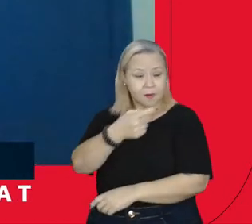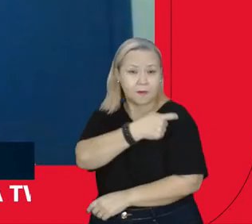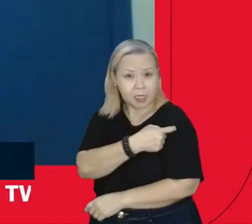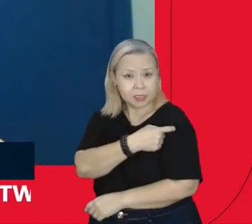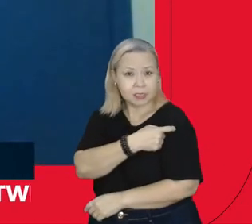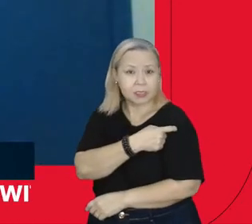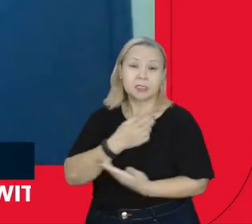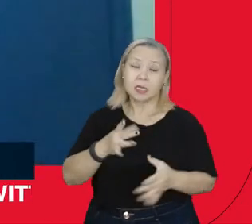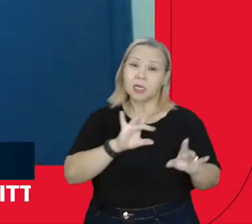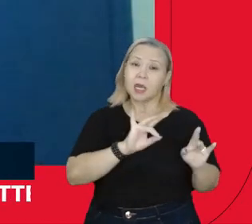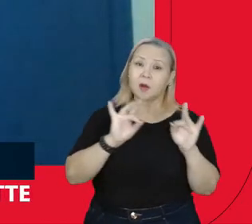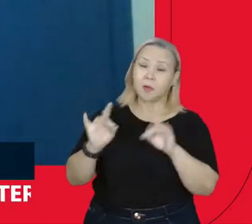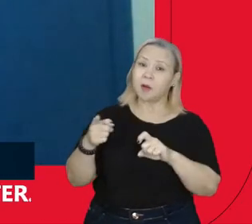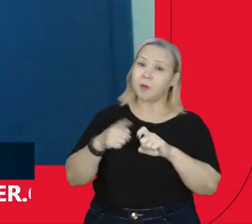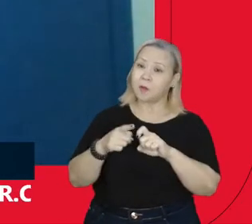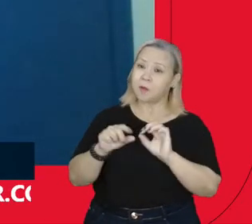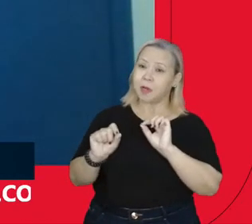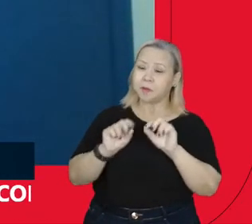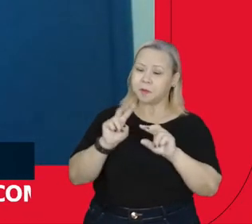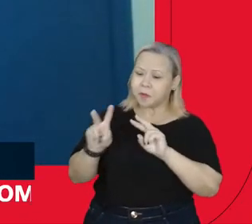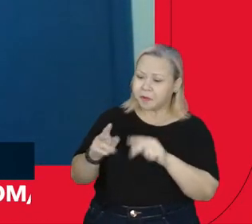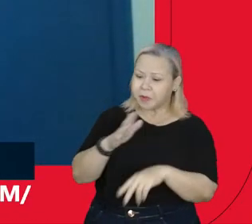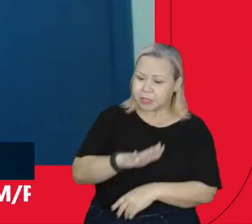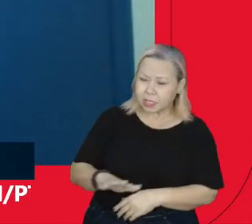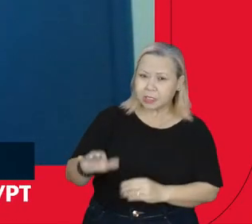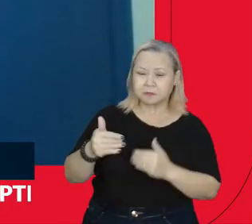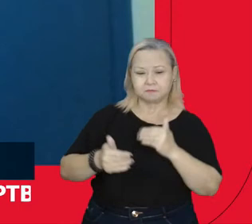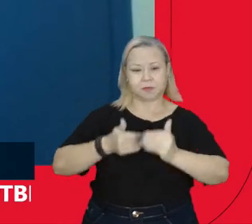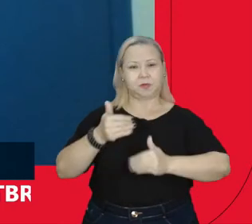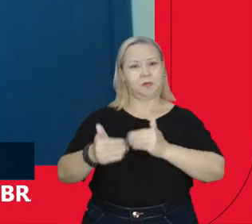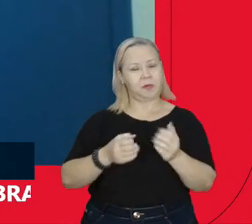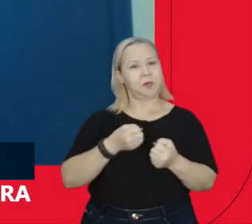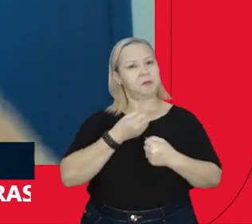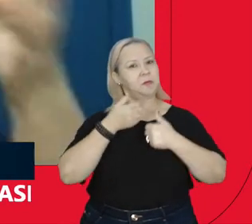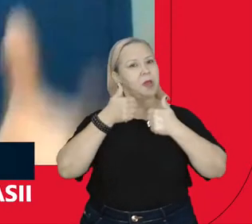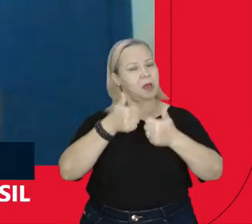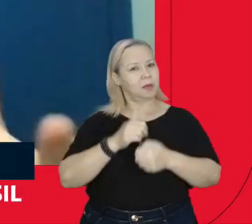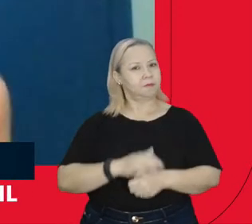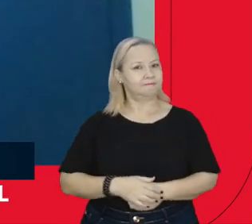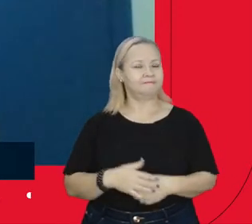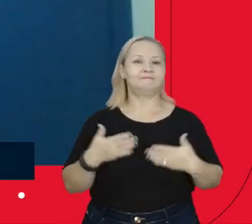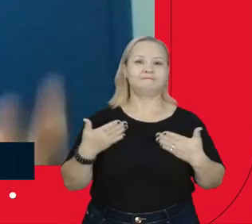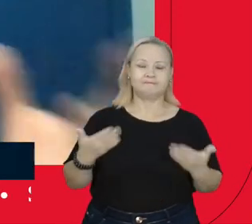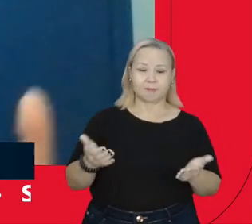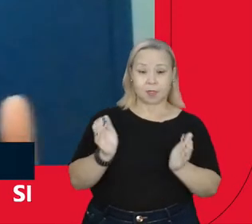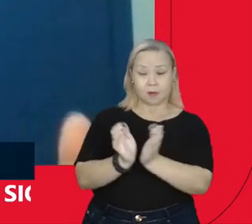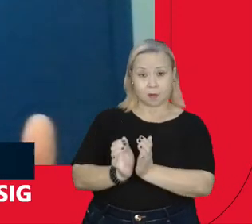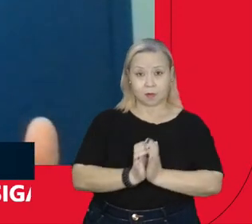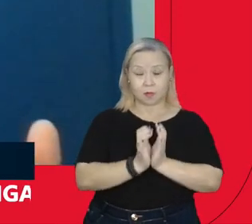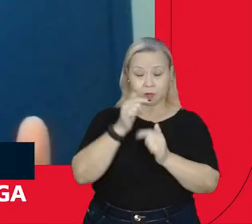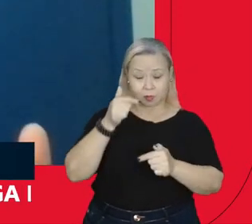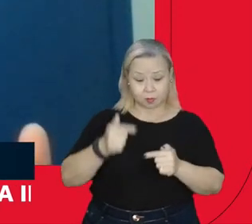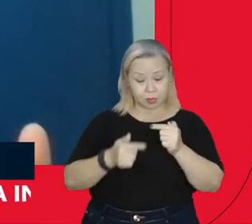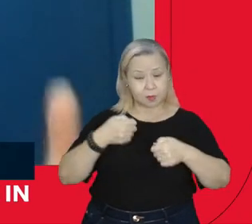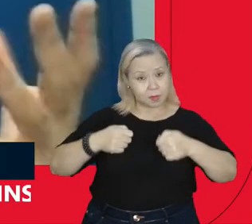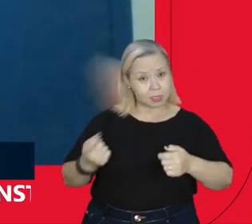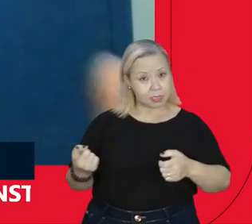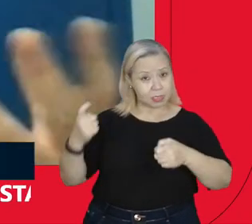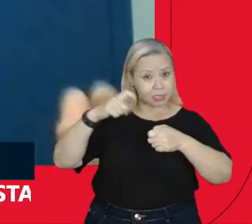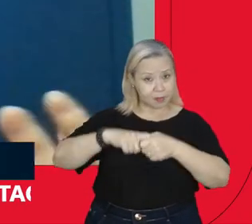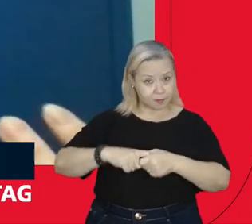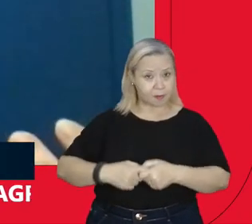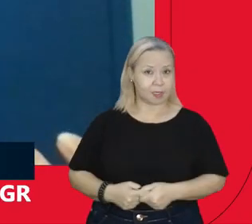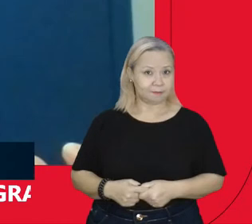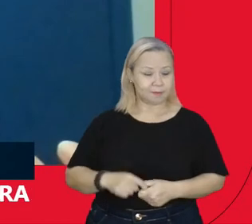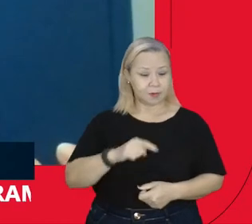e acompanhamento médico para ver se a criança está se desenvolvendo bem. Então, esse conjunto de políticas tem que voltar. Foi